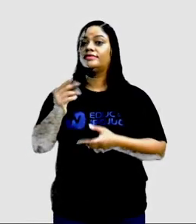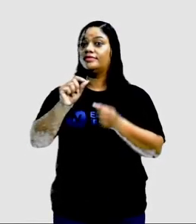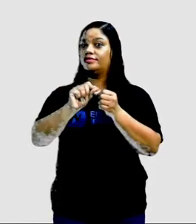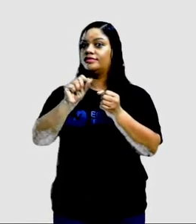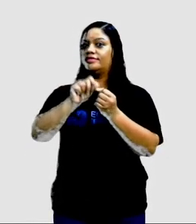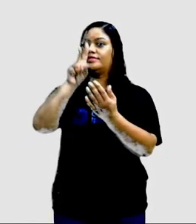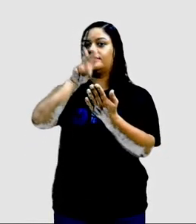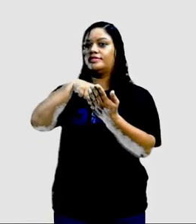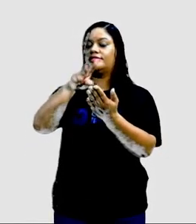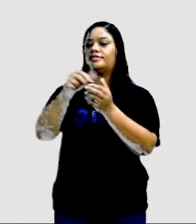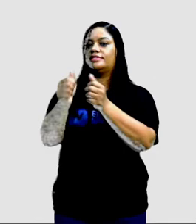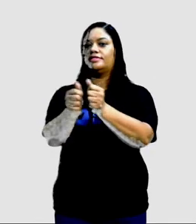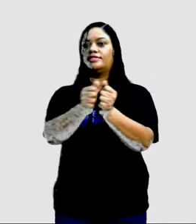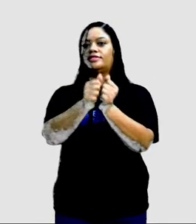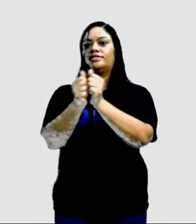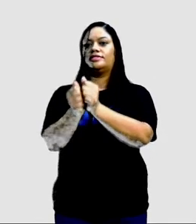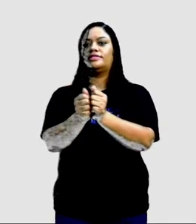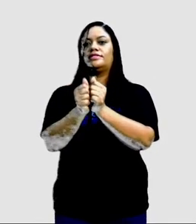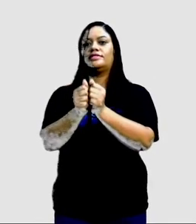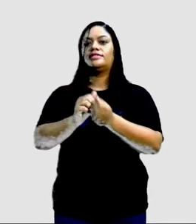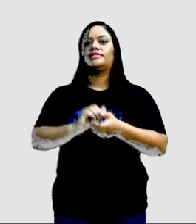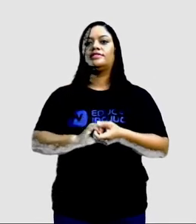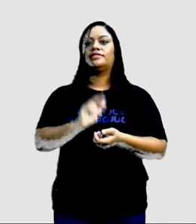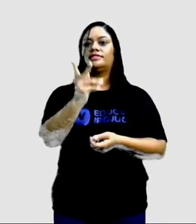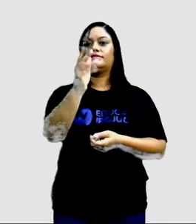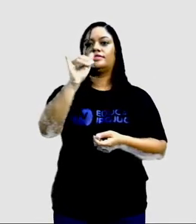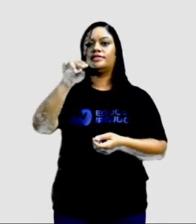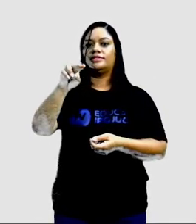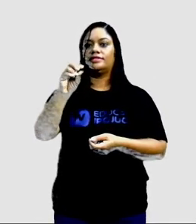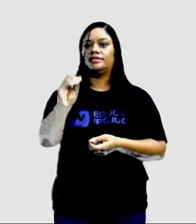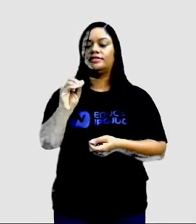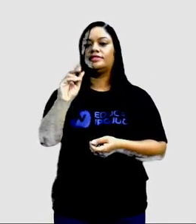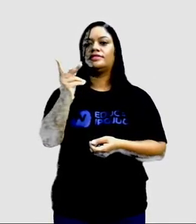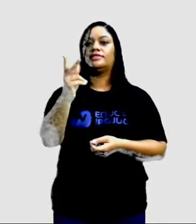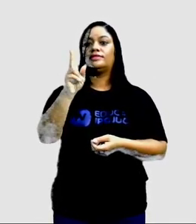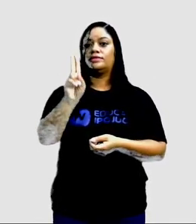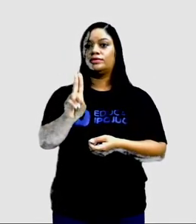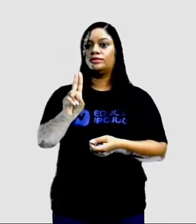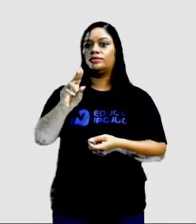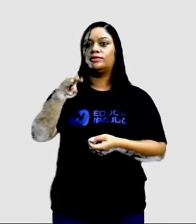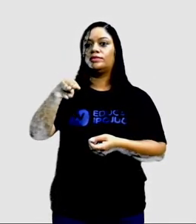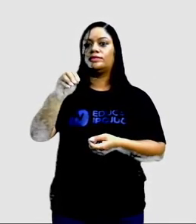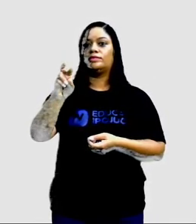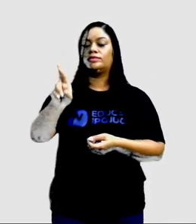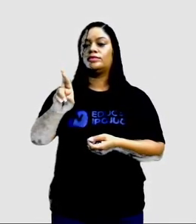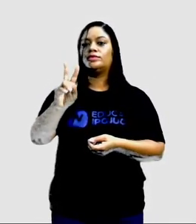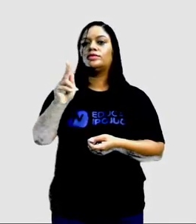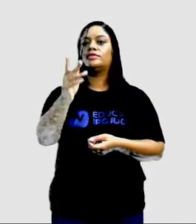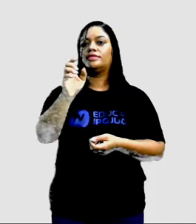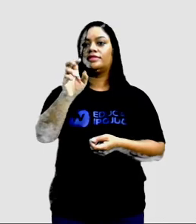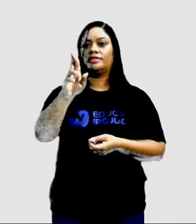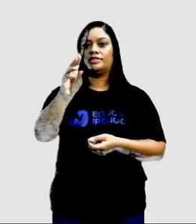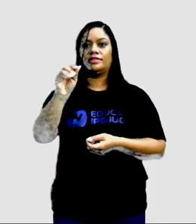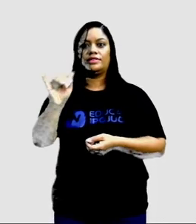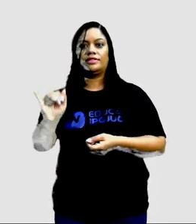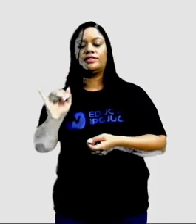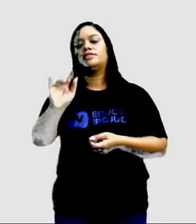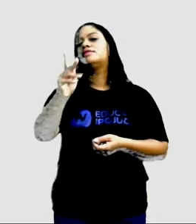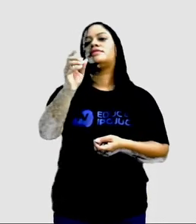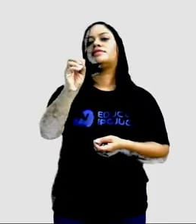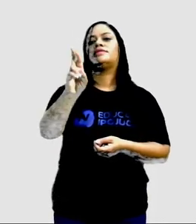fazer a leitura junto. Hino, humor, herói,